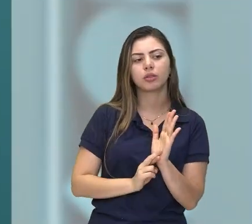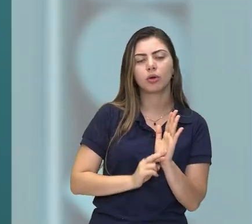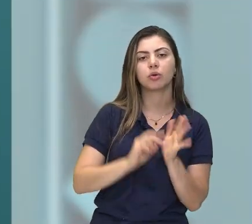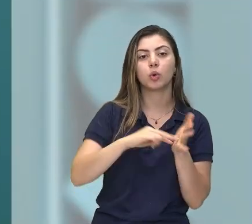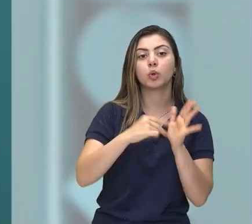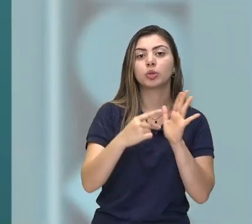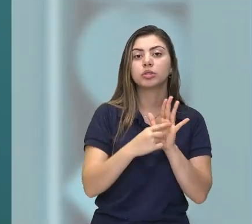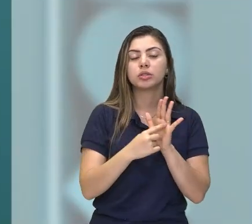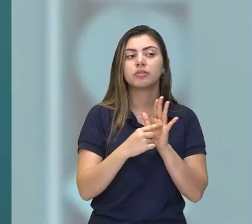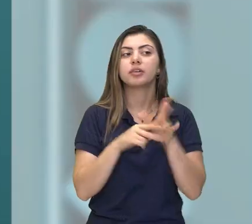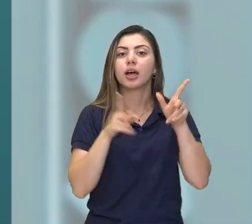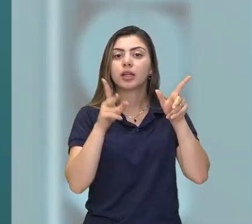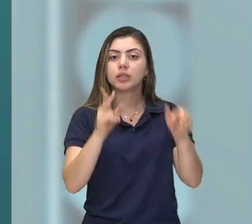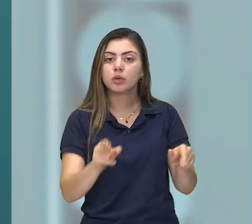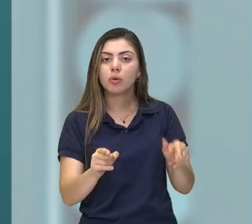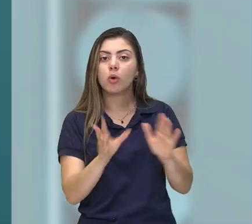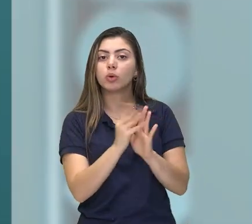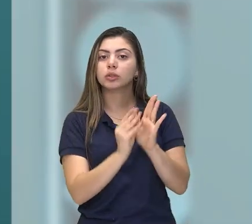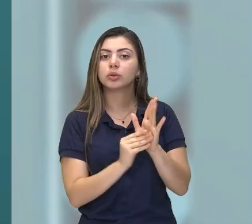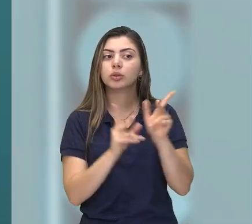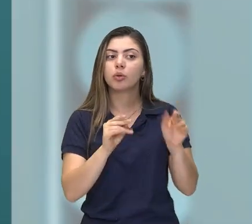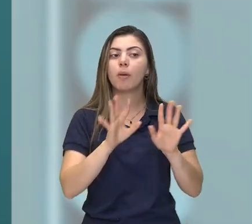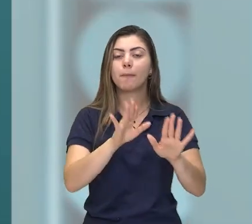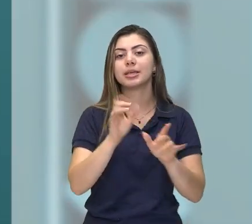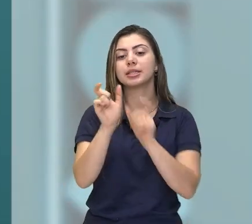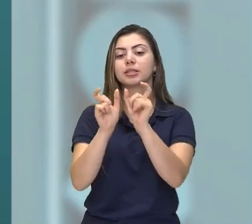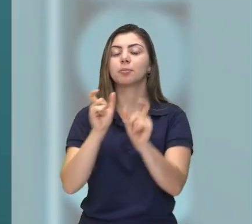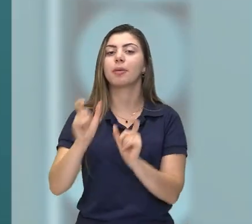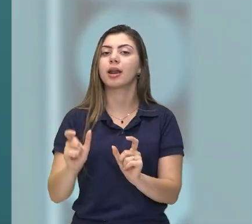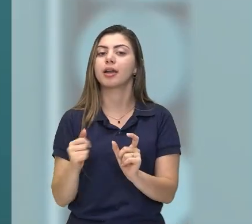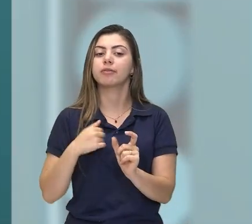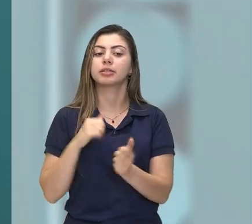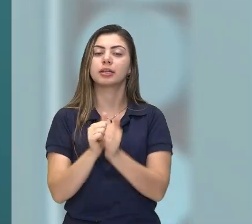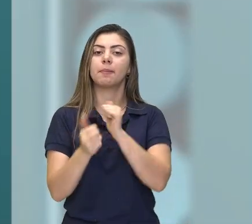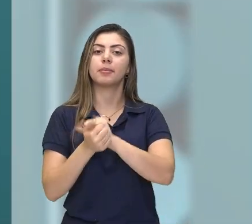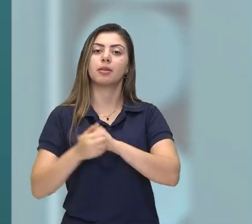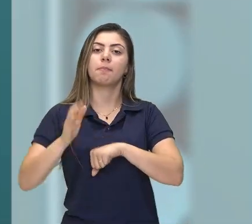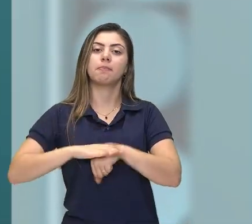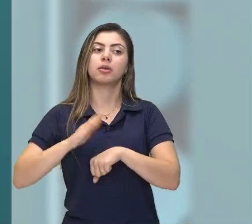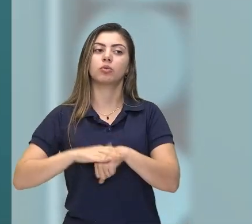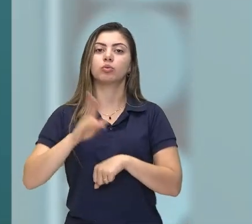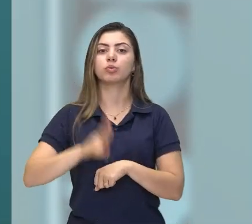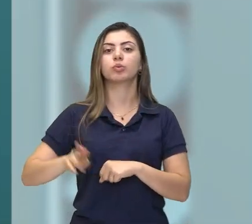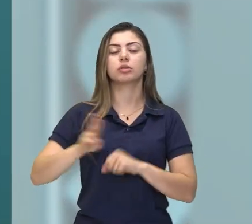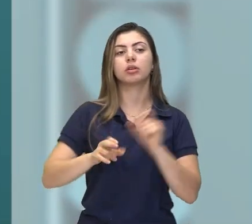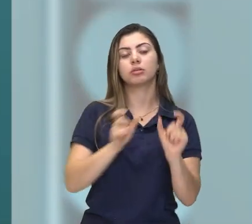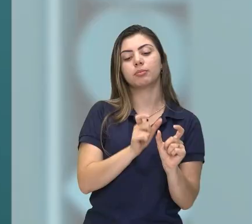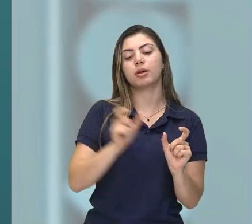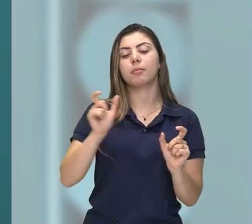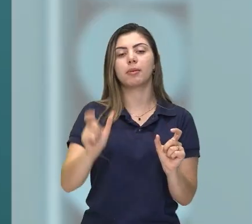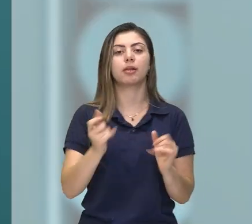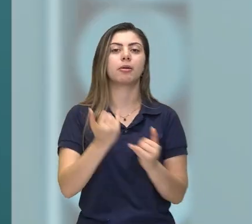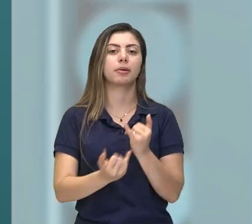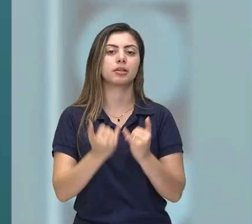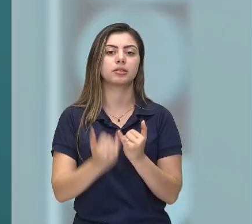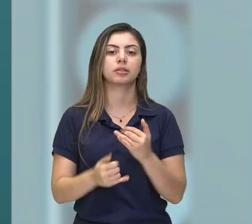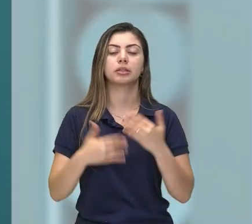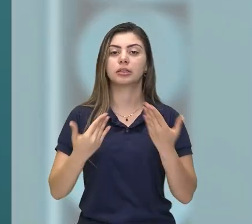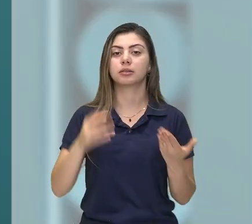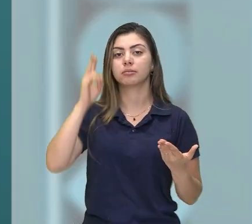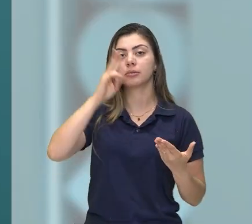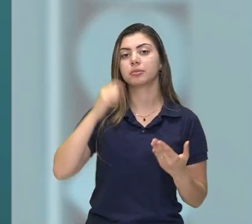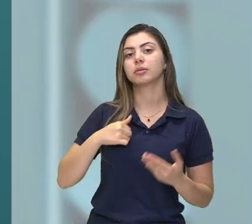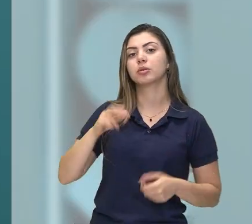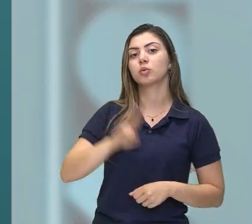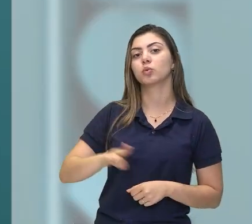original, a ideia original. Eu só troco basicamente as palavras usando, por exemplo, sinônimos. E aí é importante lembrar que quando eu faço a